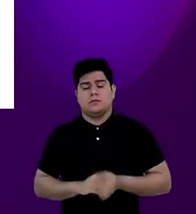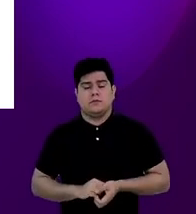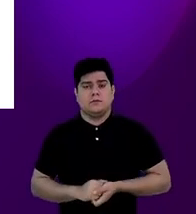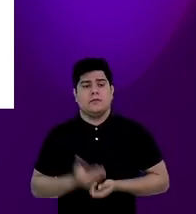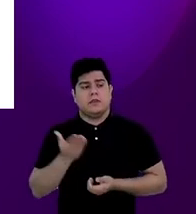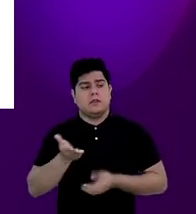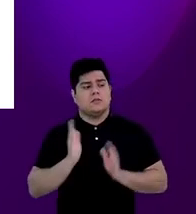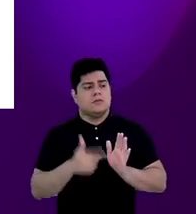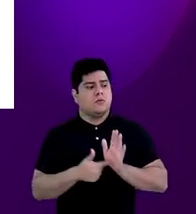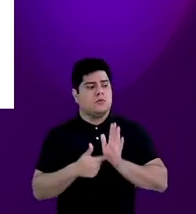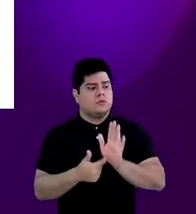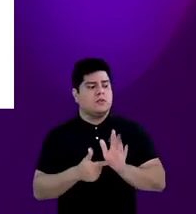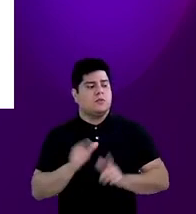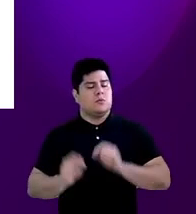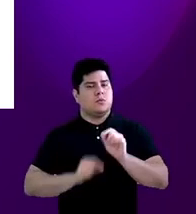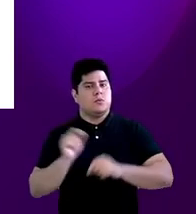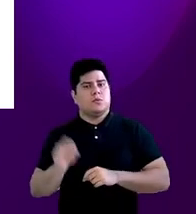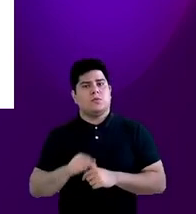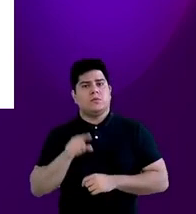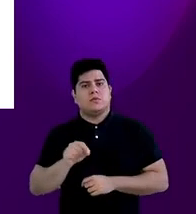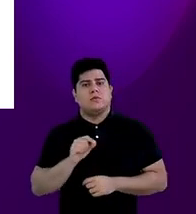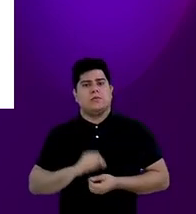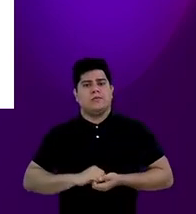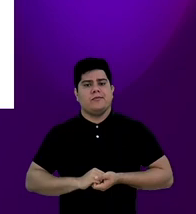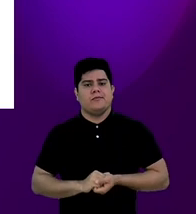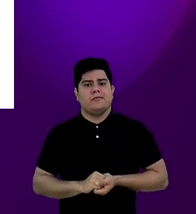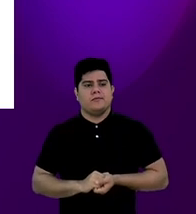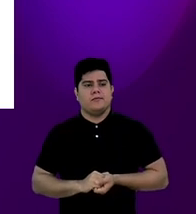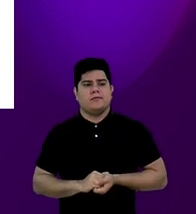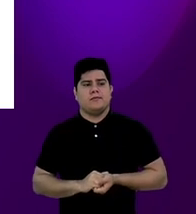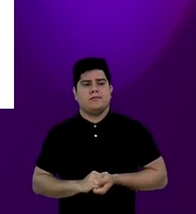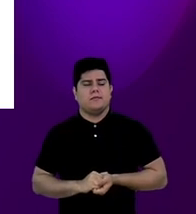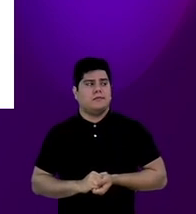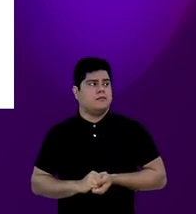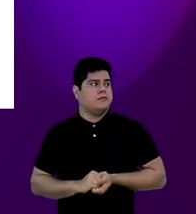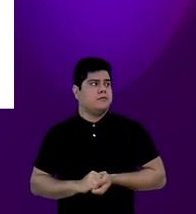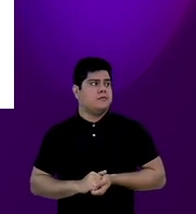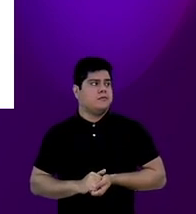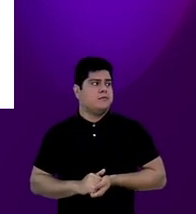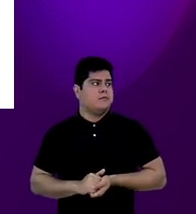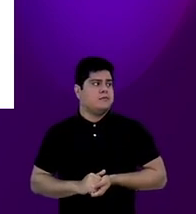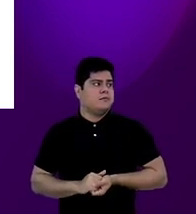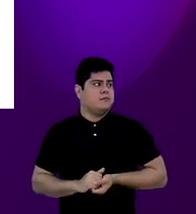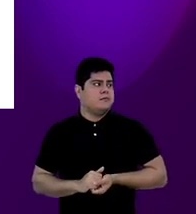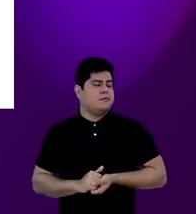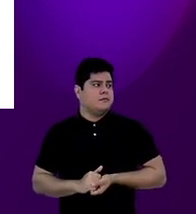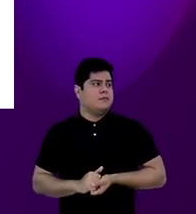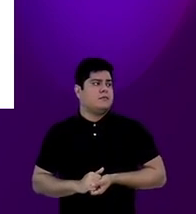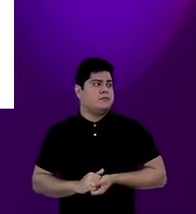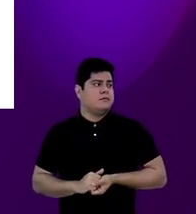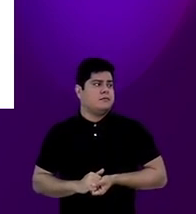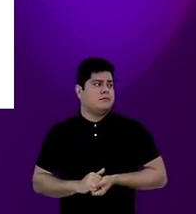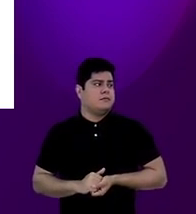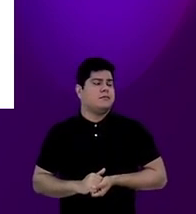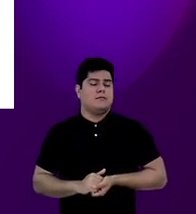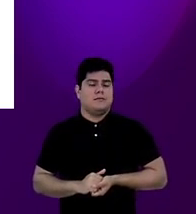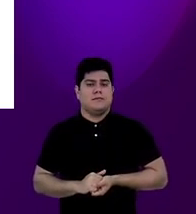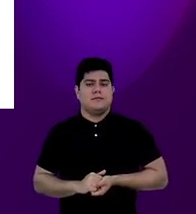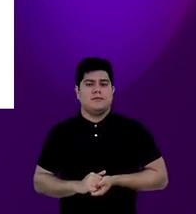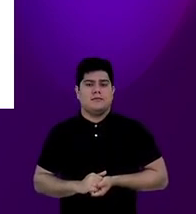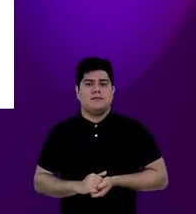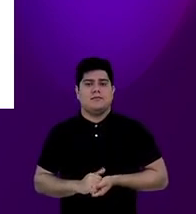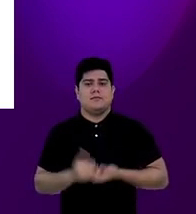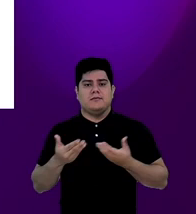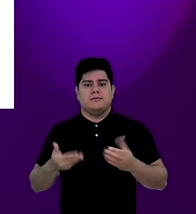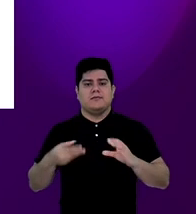já foi mostrado para o Ângelo as diferentes etapas do CAR-T, que começa, então, na retirada das células através de